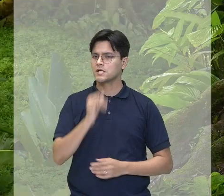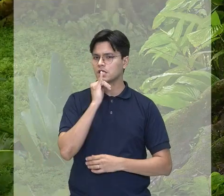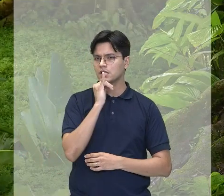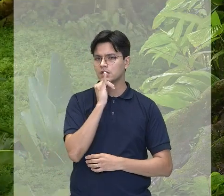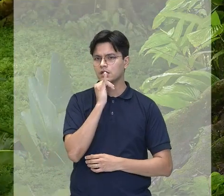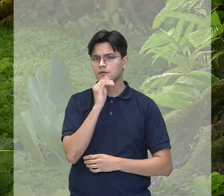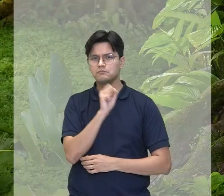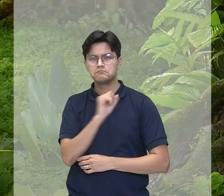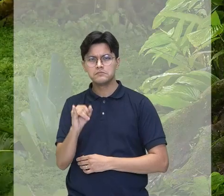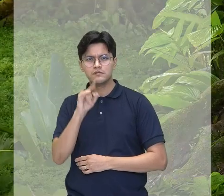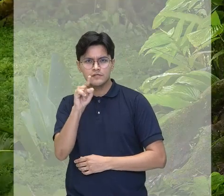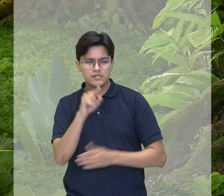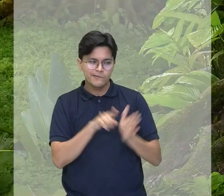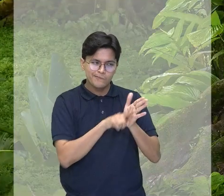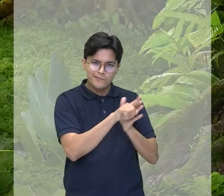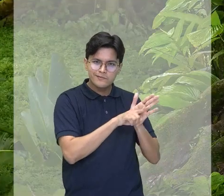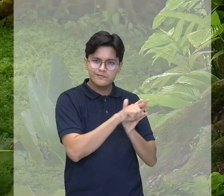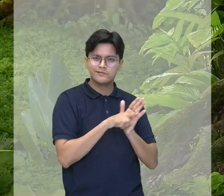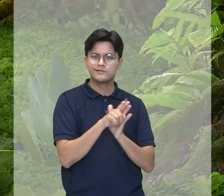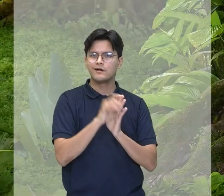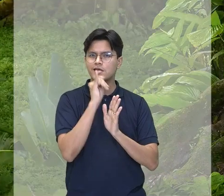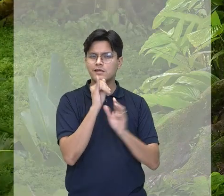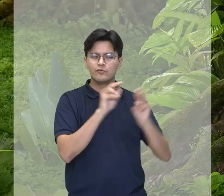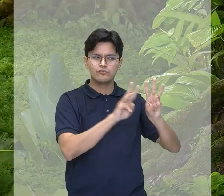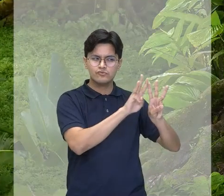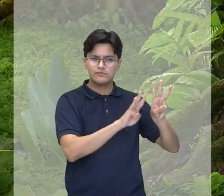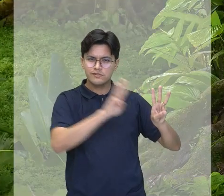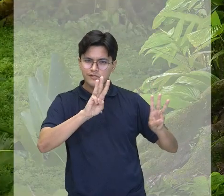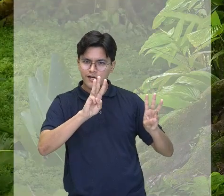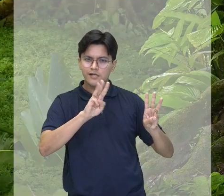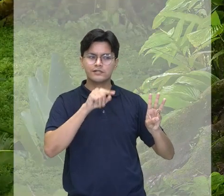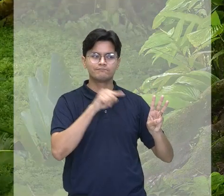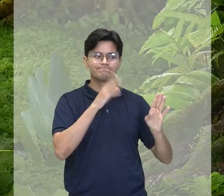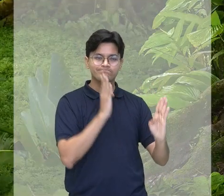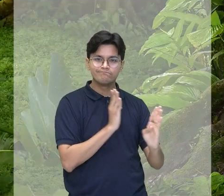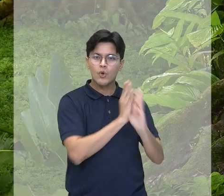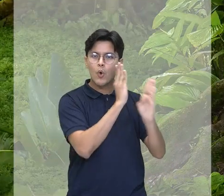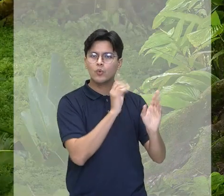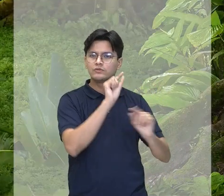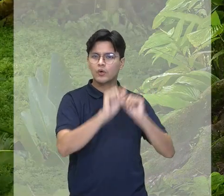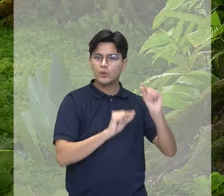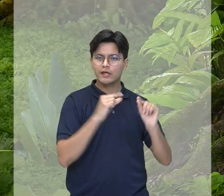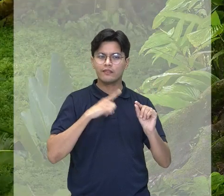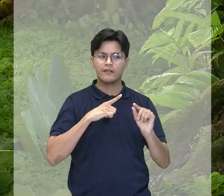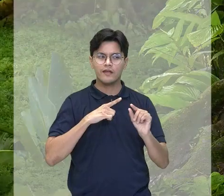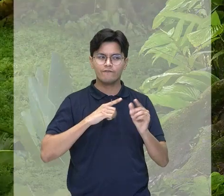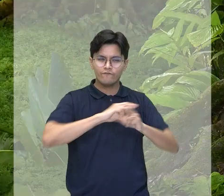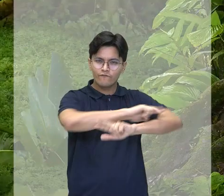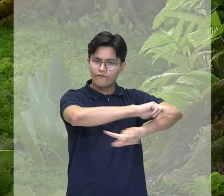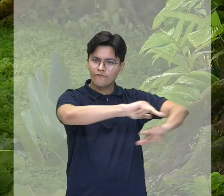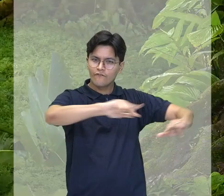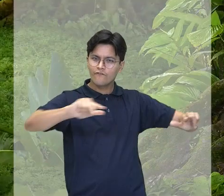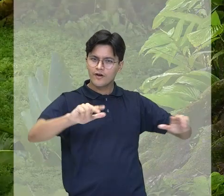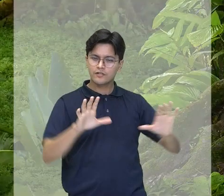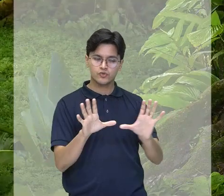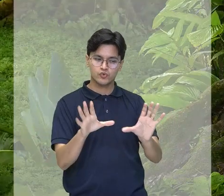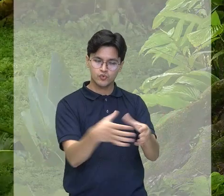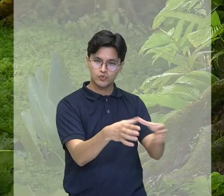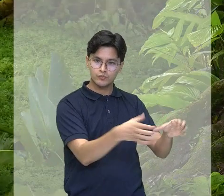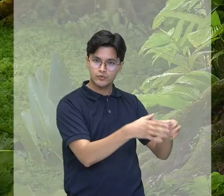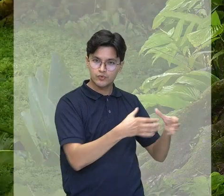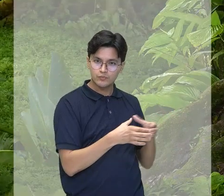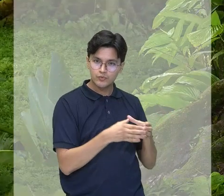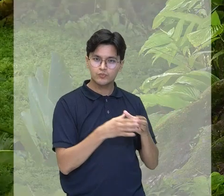né, num site de pesquisa, que você vai encontrar quantas companhias já fizeram, né, já